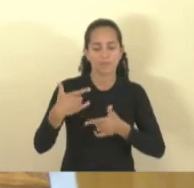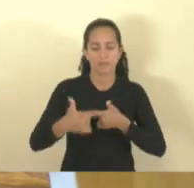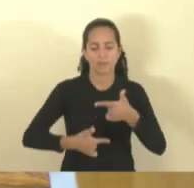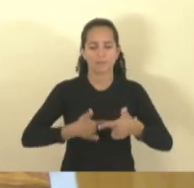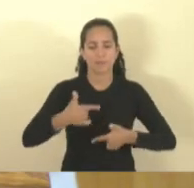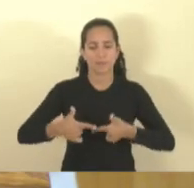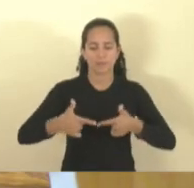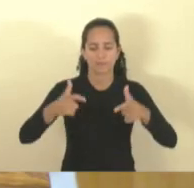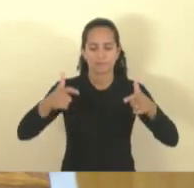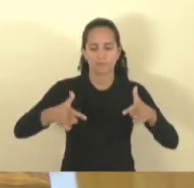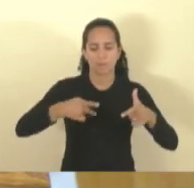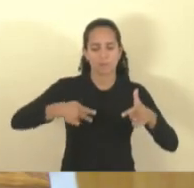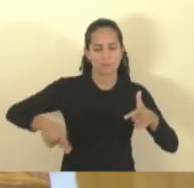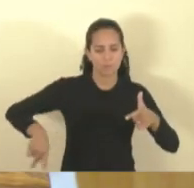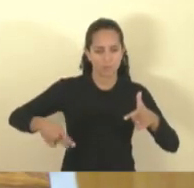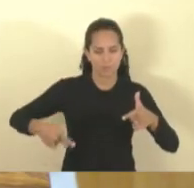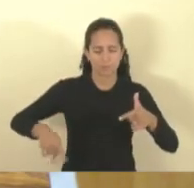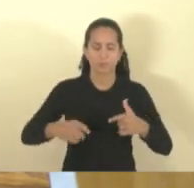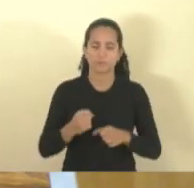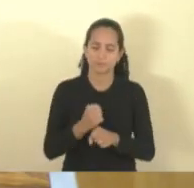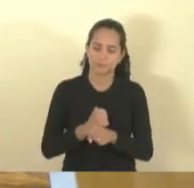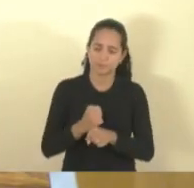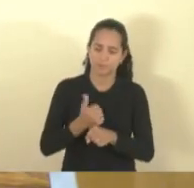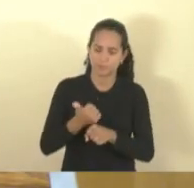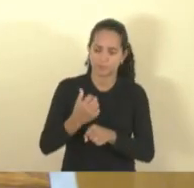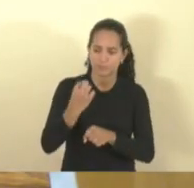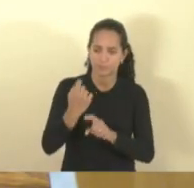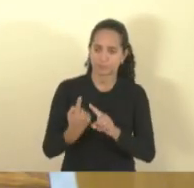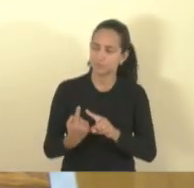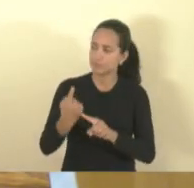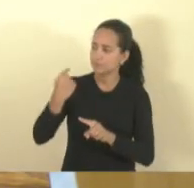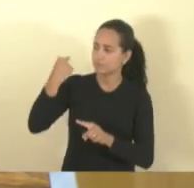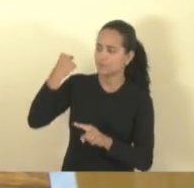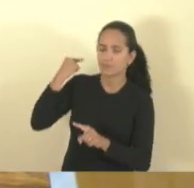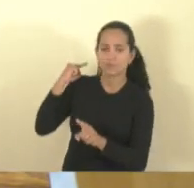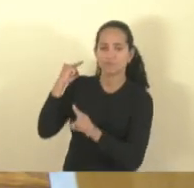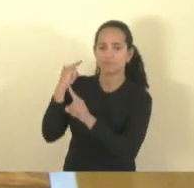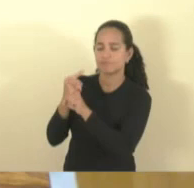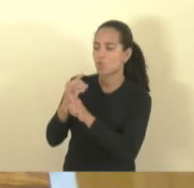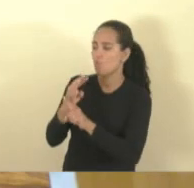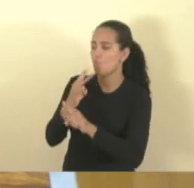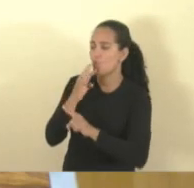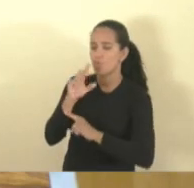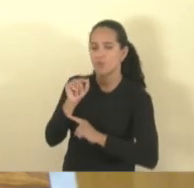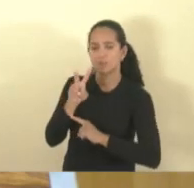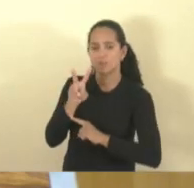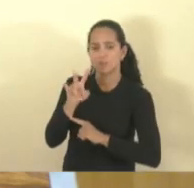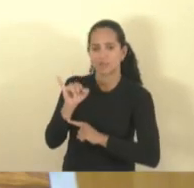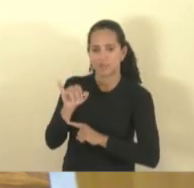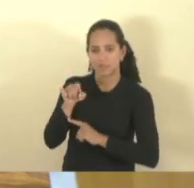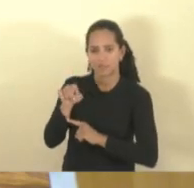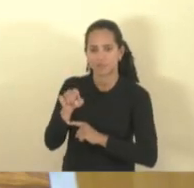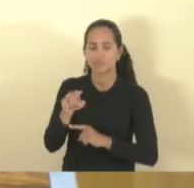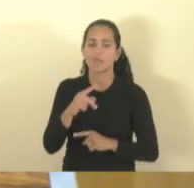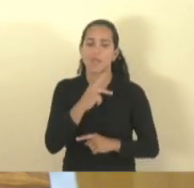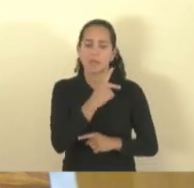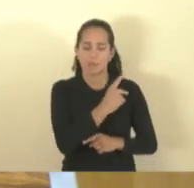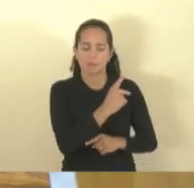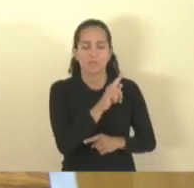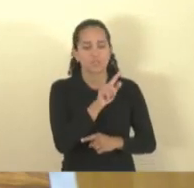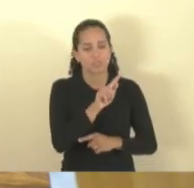Há 16 anos atrás, conheci Davi Diniz entrando no serviço público, entrando como EPPGG